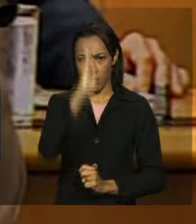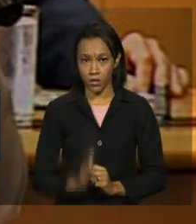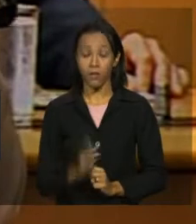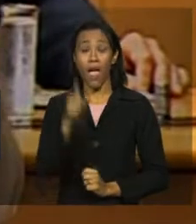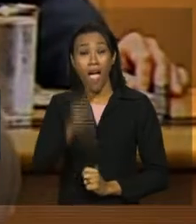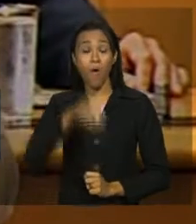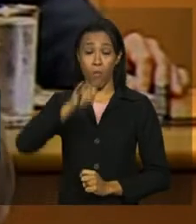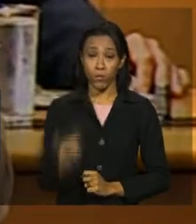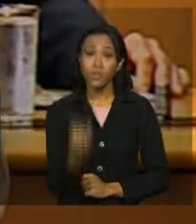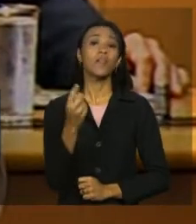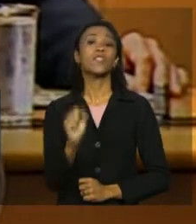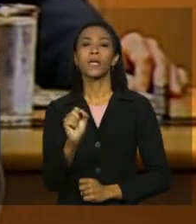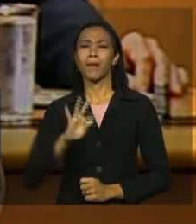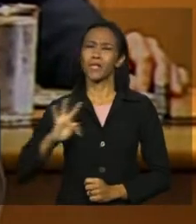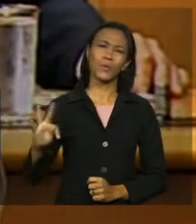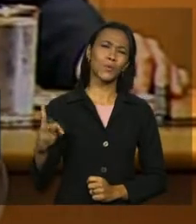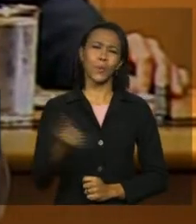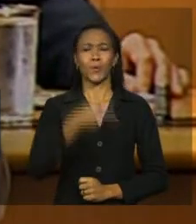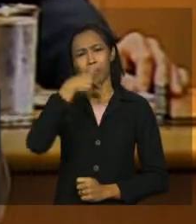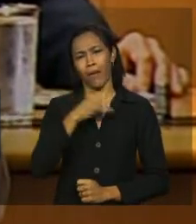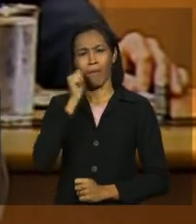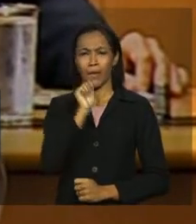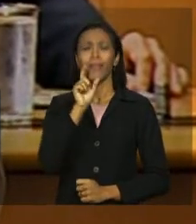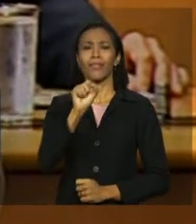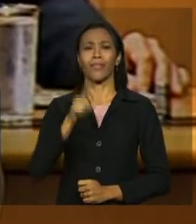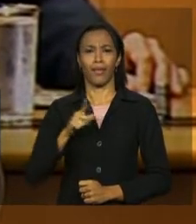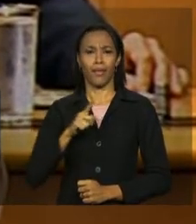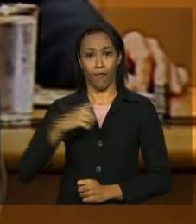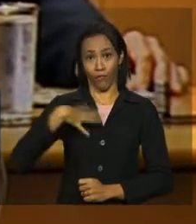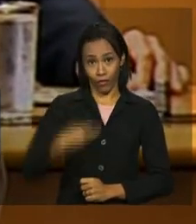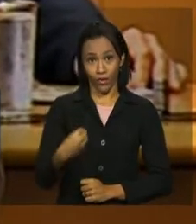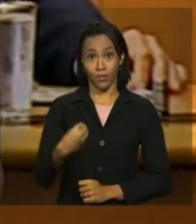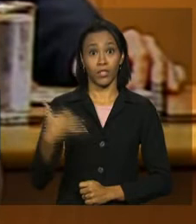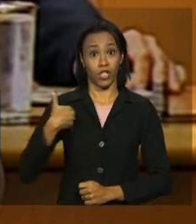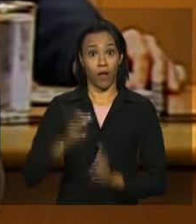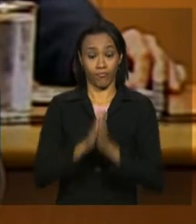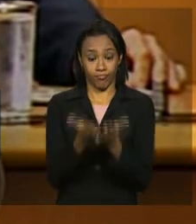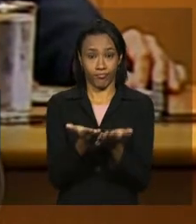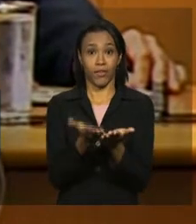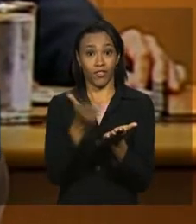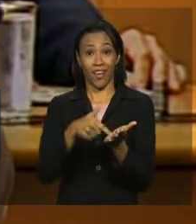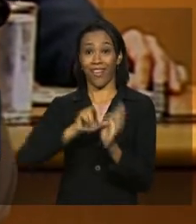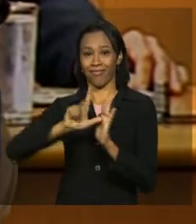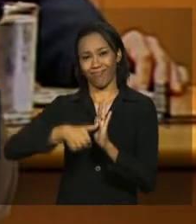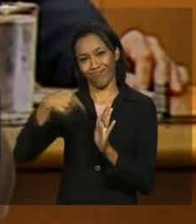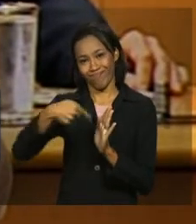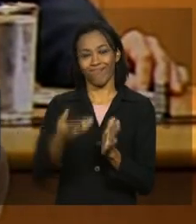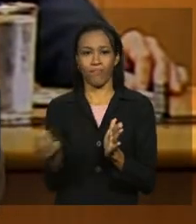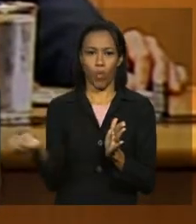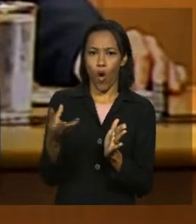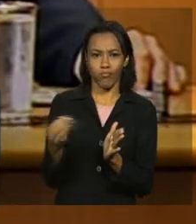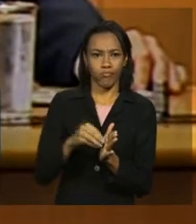país não é uma oportunidade para que todos os pais que estejam com as crianças é com a caderneta desatualizada